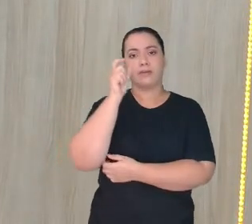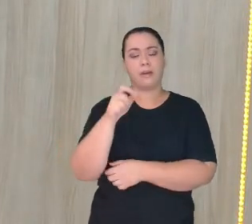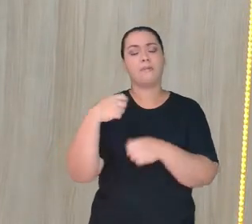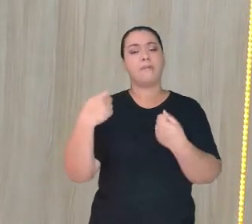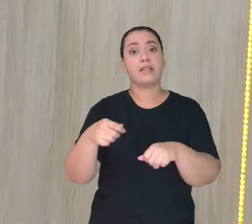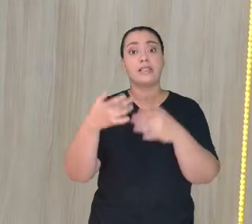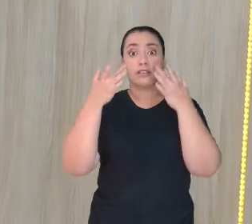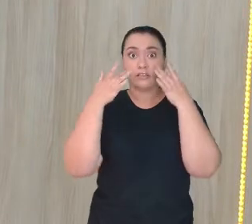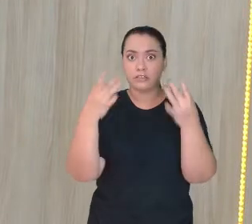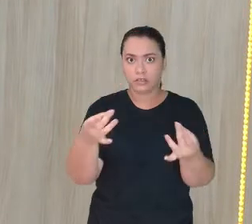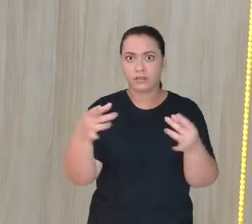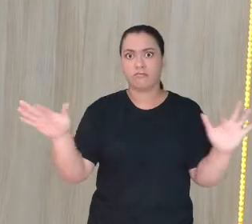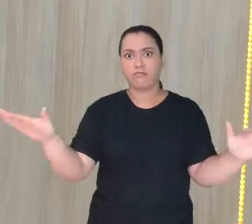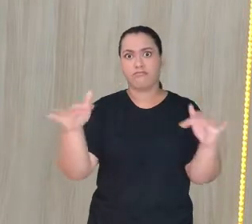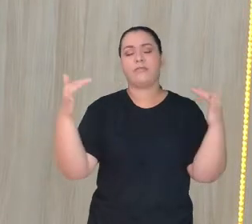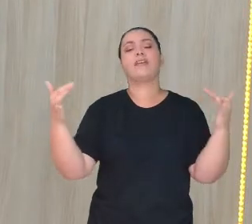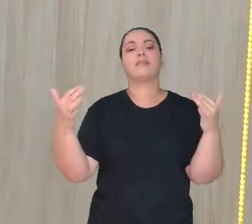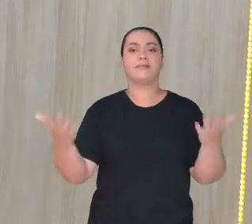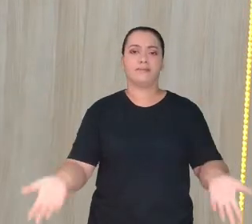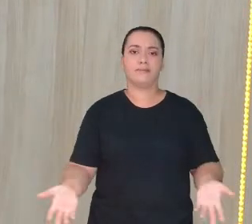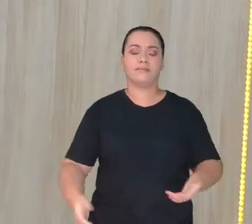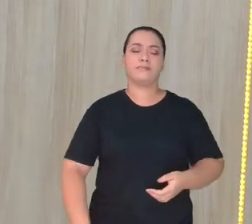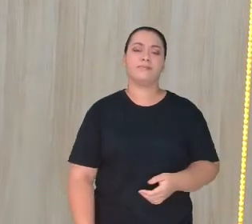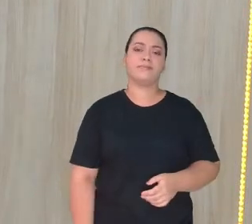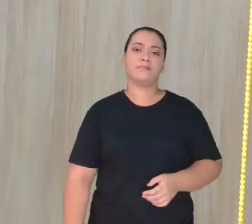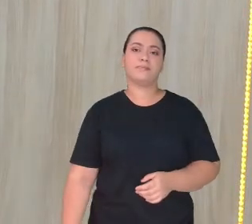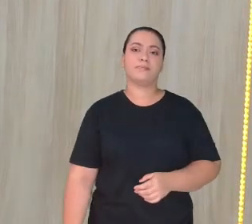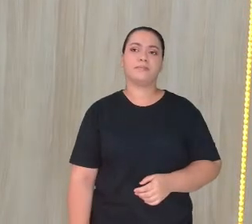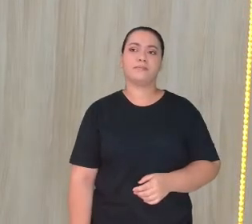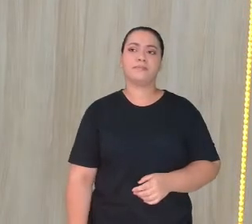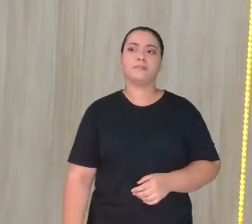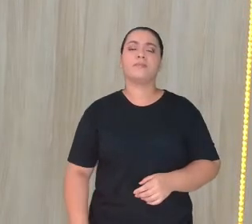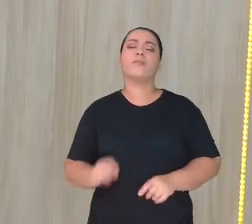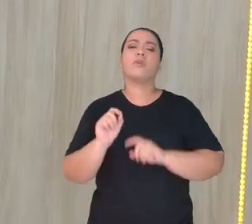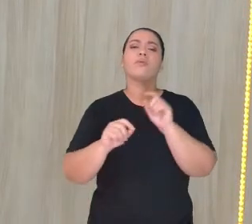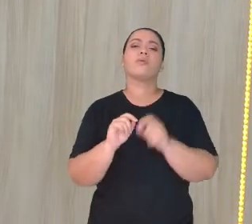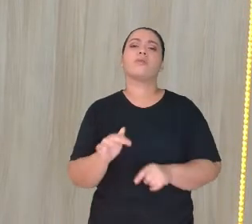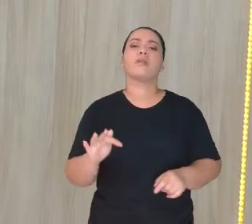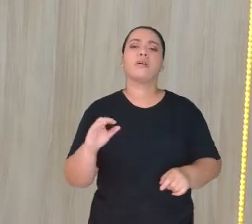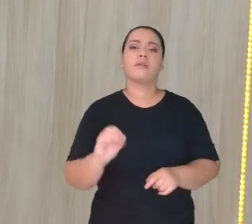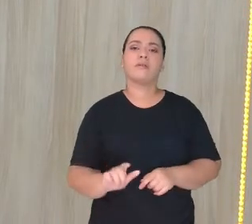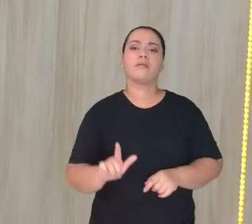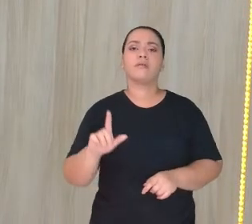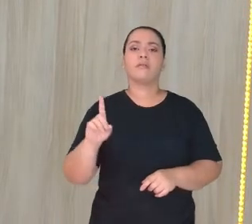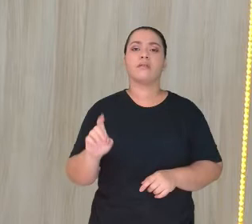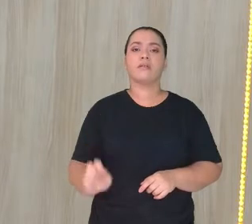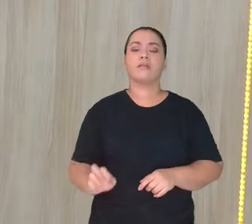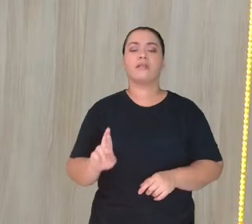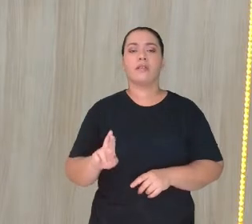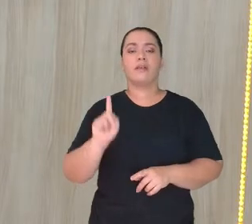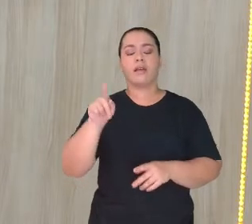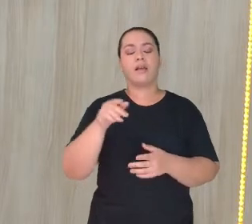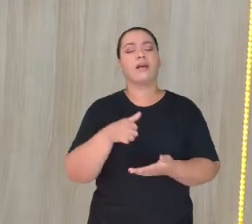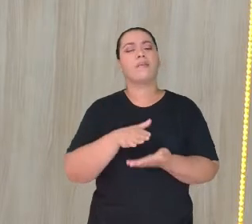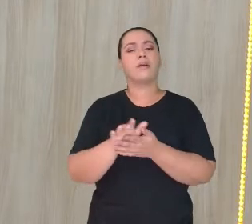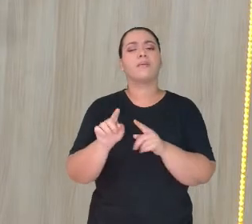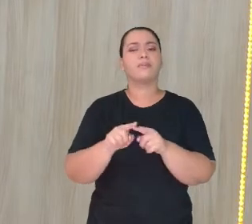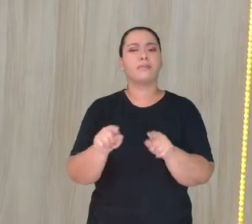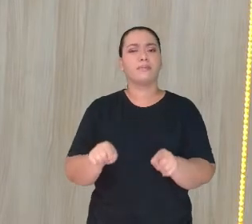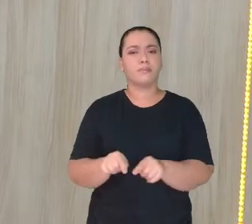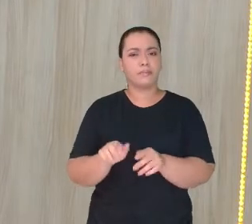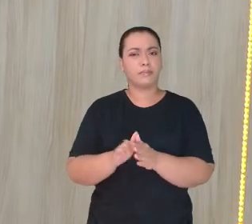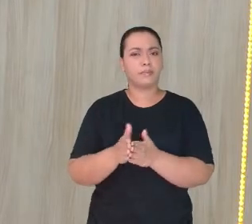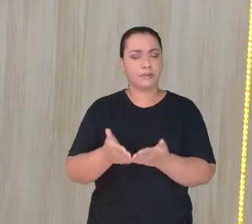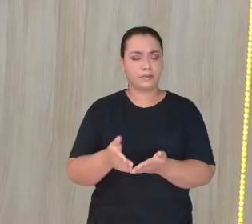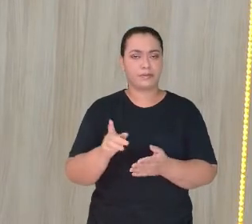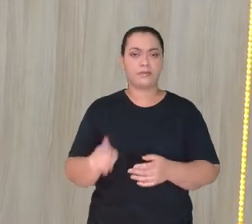chamar, se é isso que você quer, claro, né? Mas agora o que é um folder? O folder é um impresso de pequeno porte. Aí vocês, tá, mas o que é